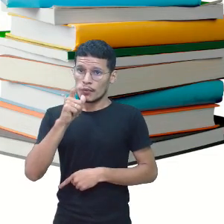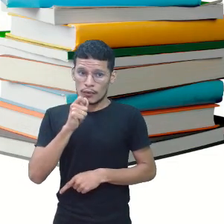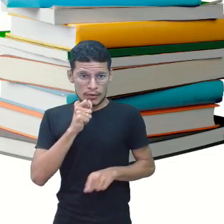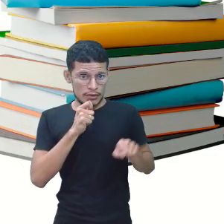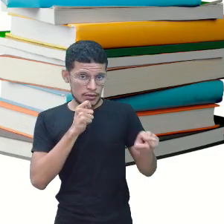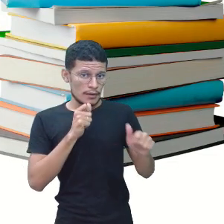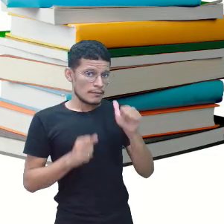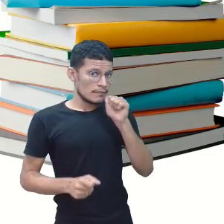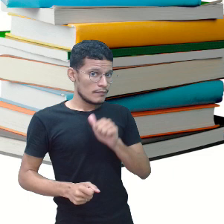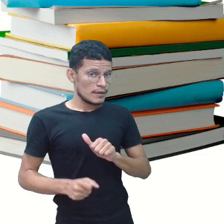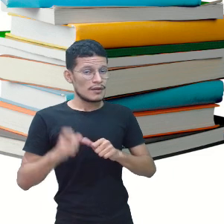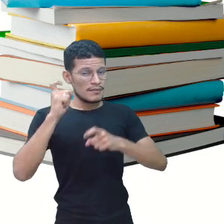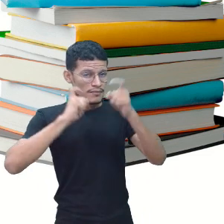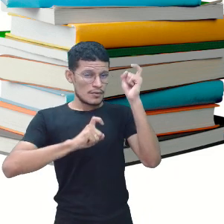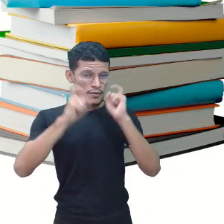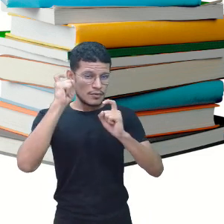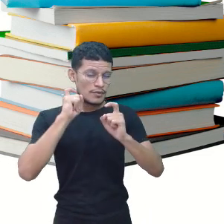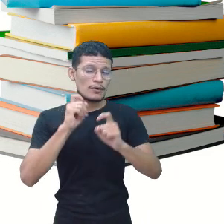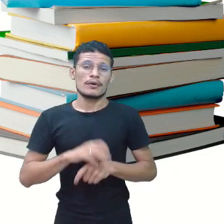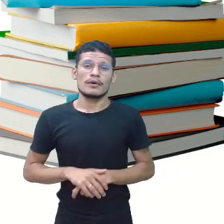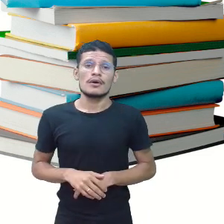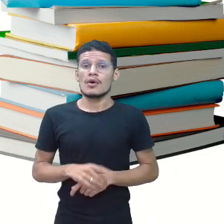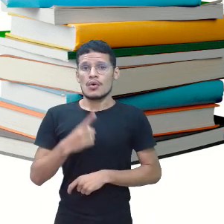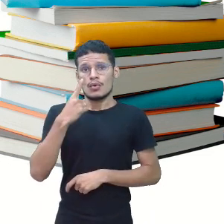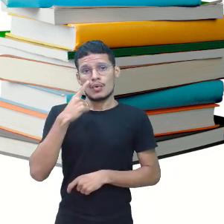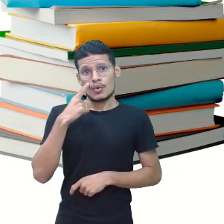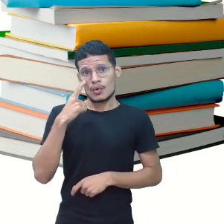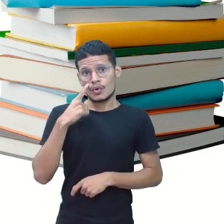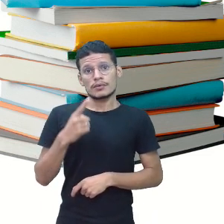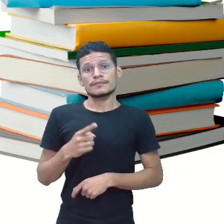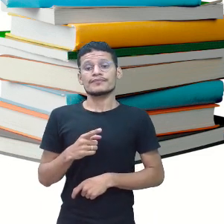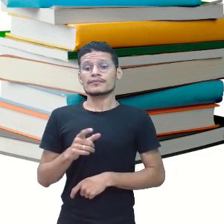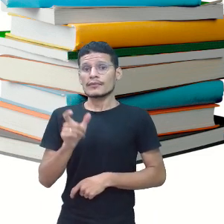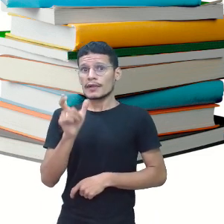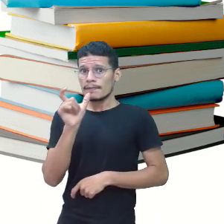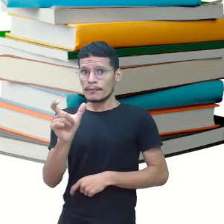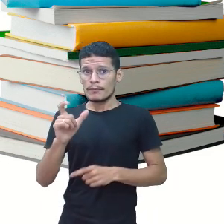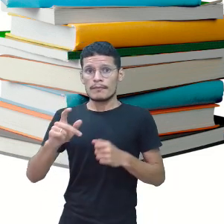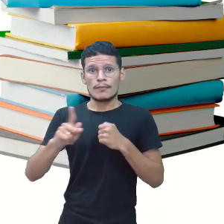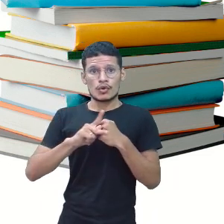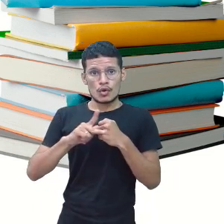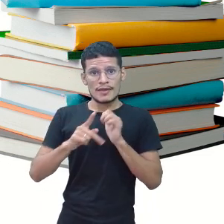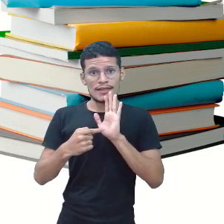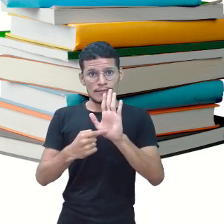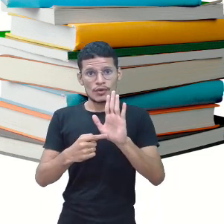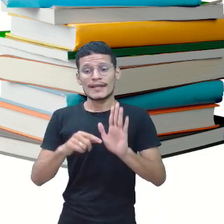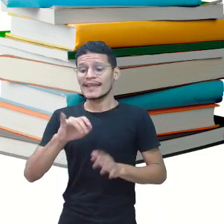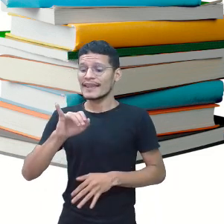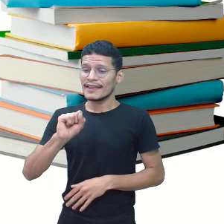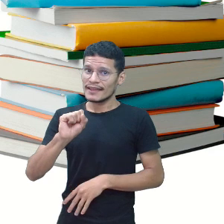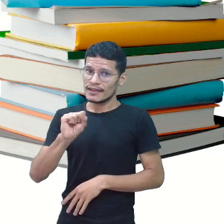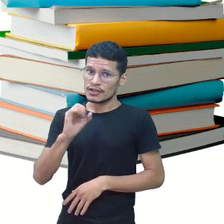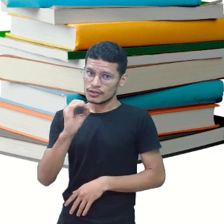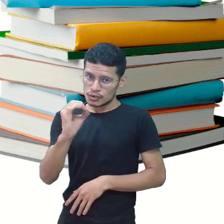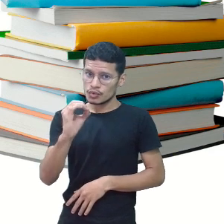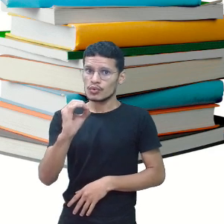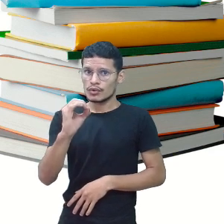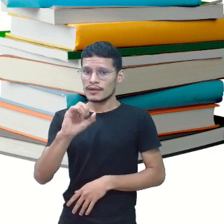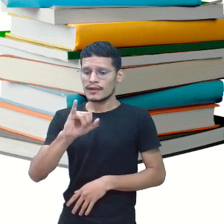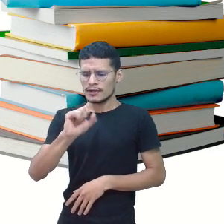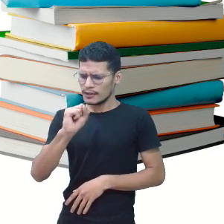demorando, e isso preocupa a mãe. Veja aí o pronome demonstrativo, isso, não é?